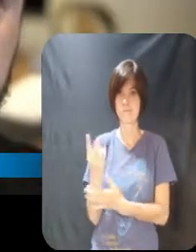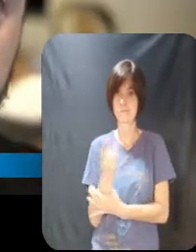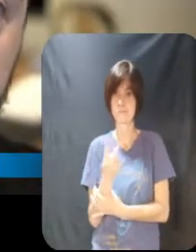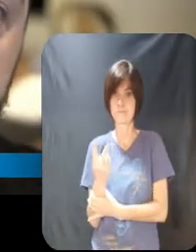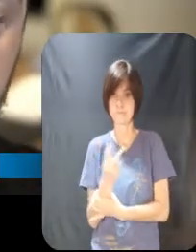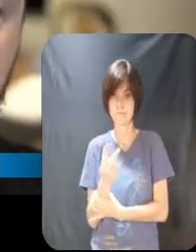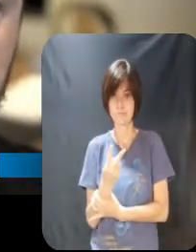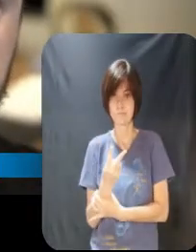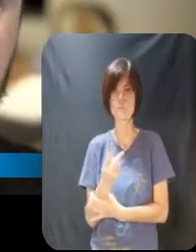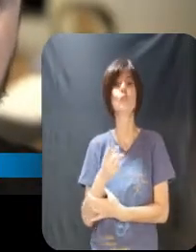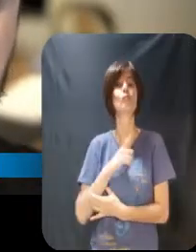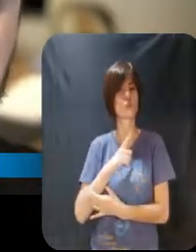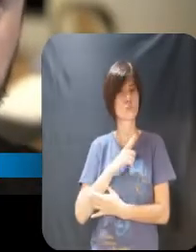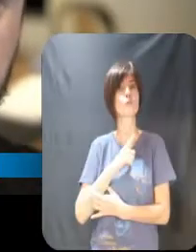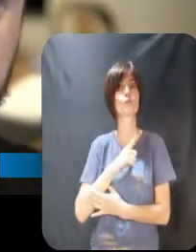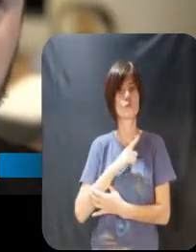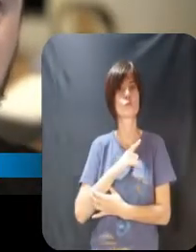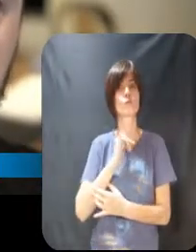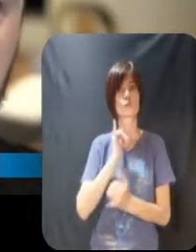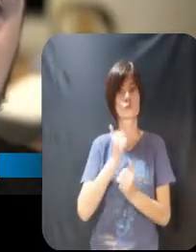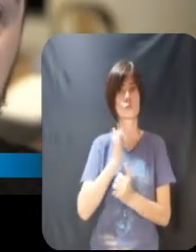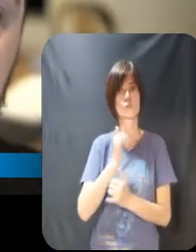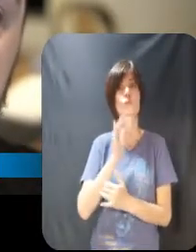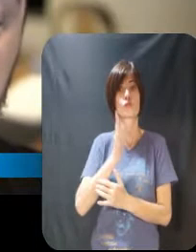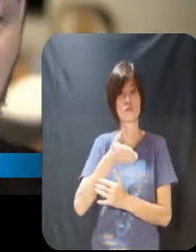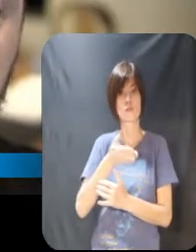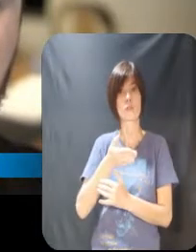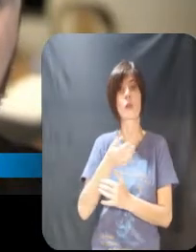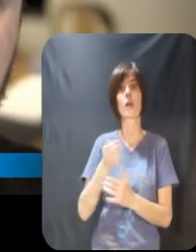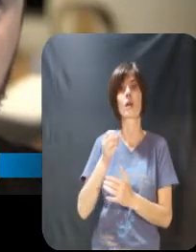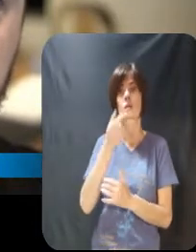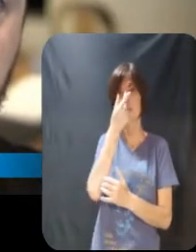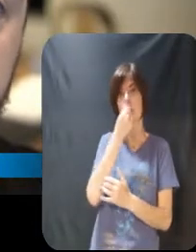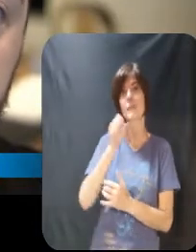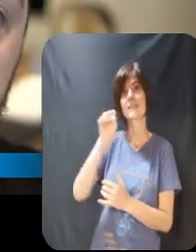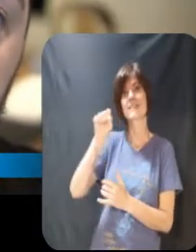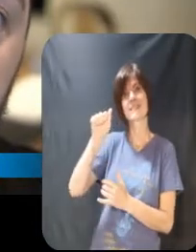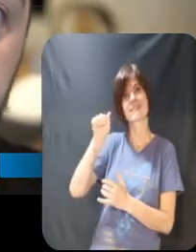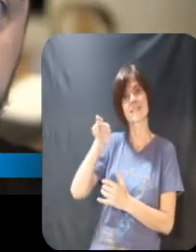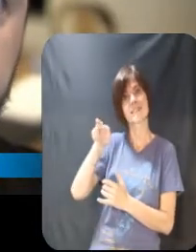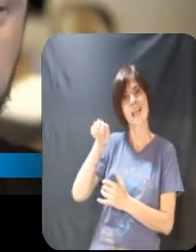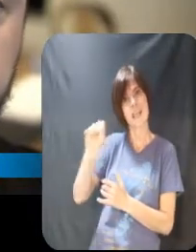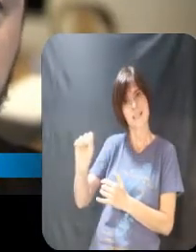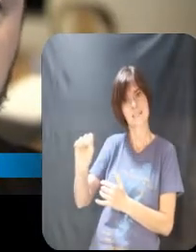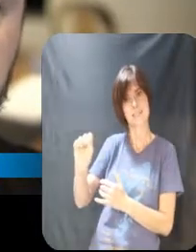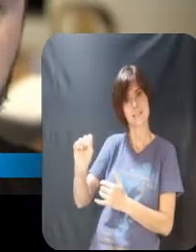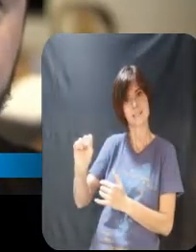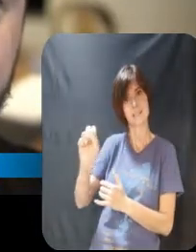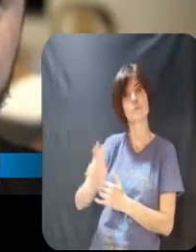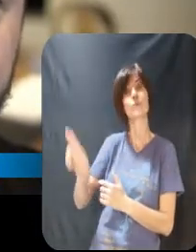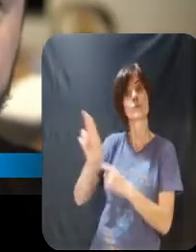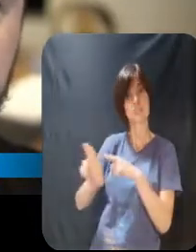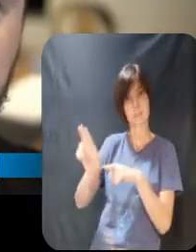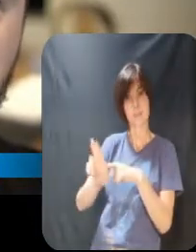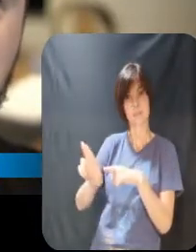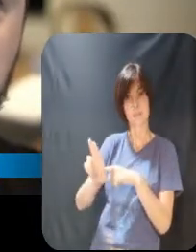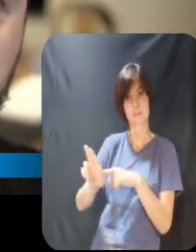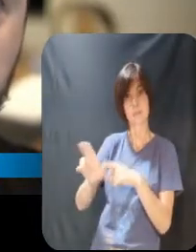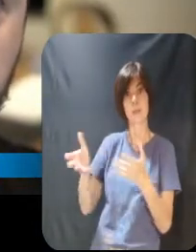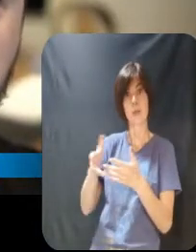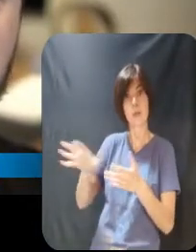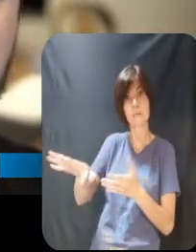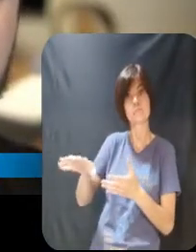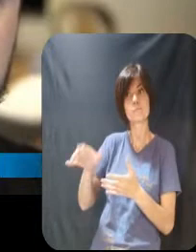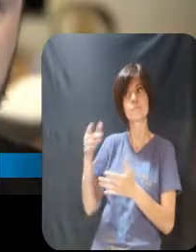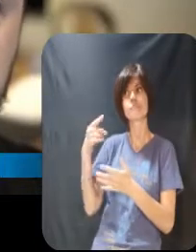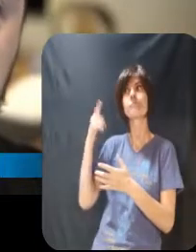de 2003 de que elas podiam ter funcionado contra o vírus. E resgataram essa ideia agora, testaram em pessoas e essa semana um